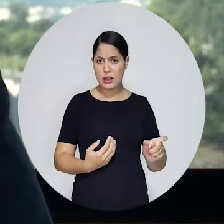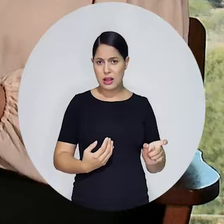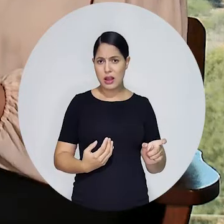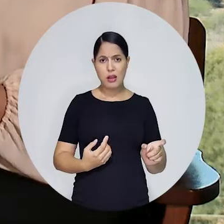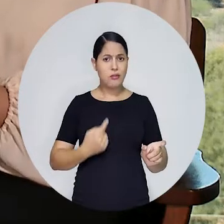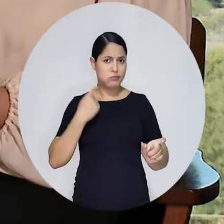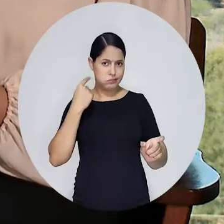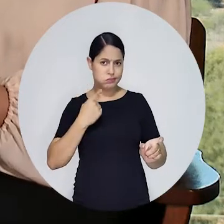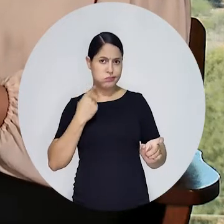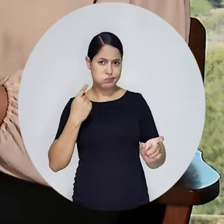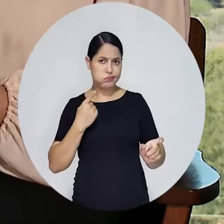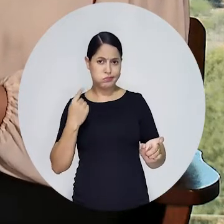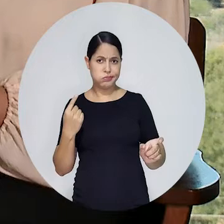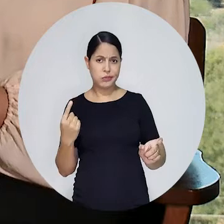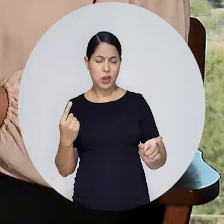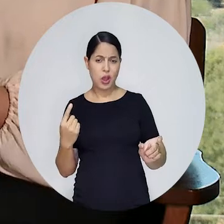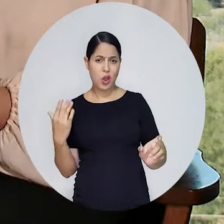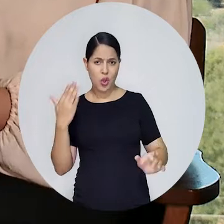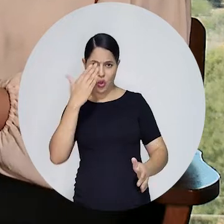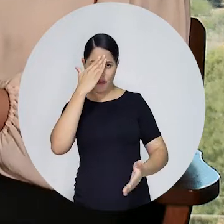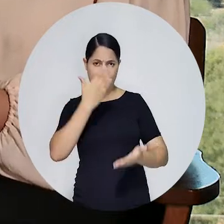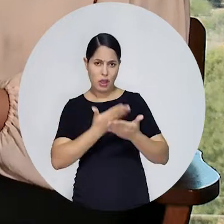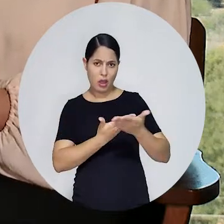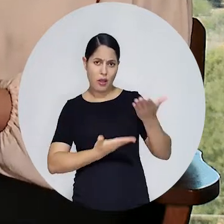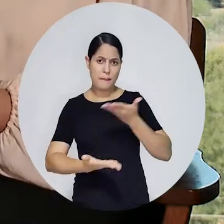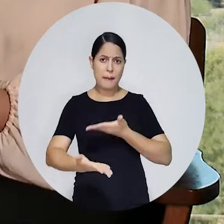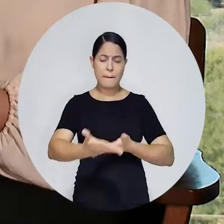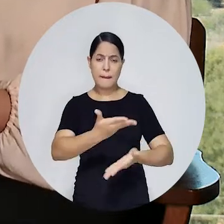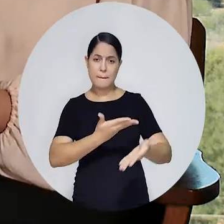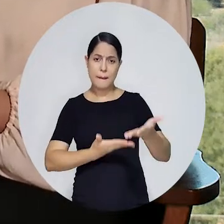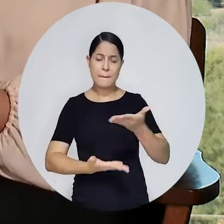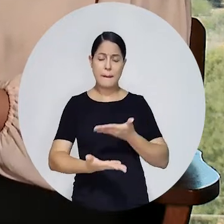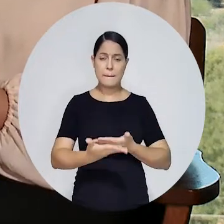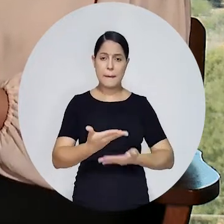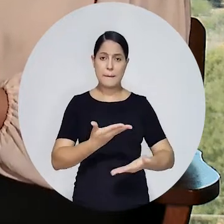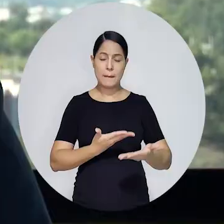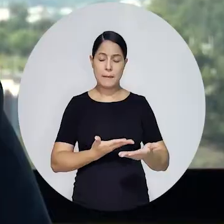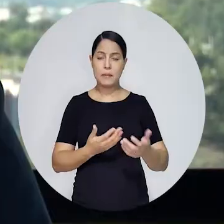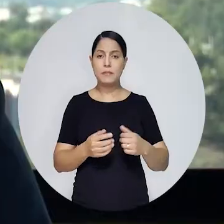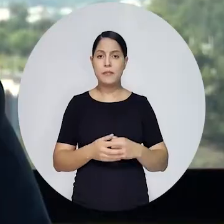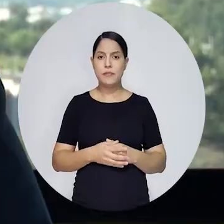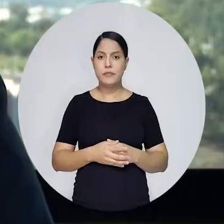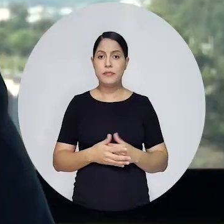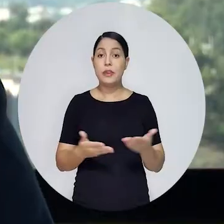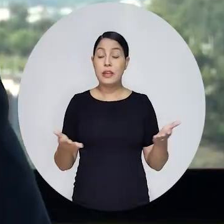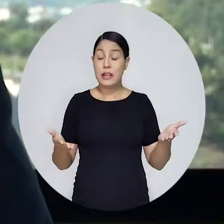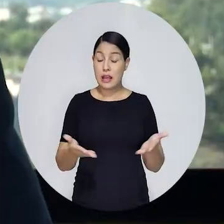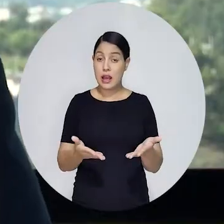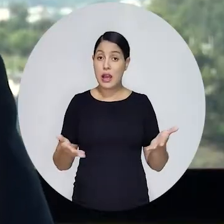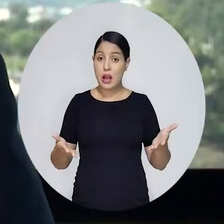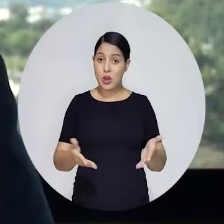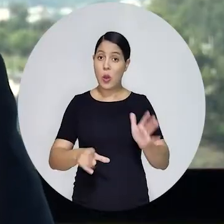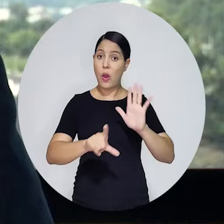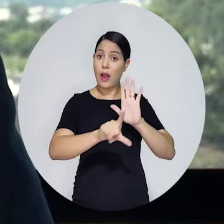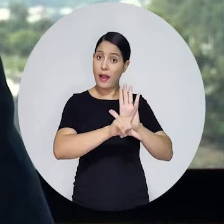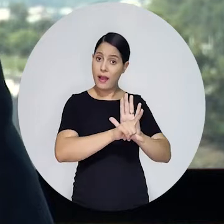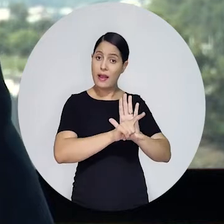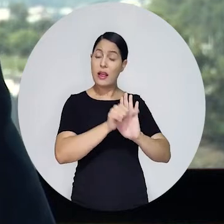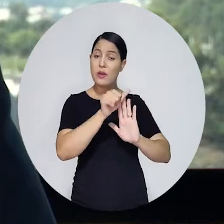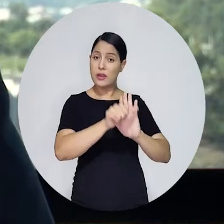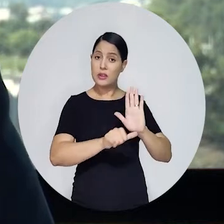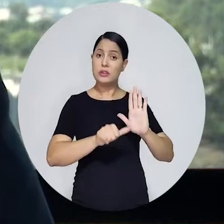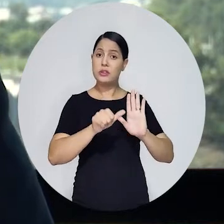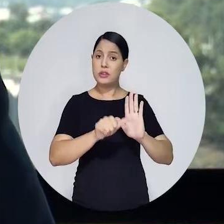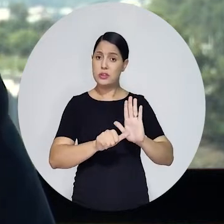confiança entre advogado e cliente. E essa confiança, com essa alteração, ela